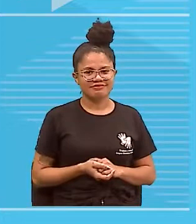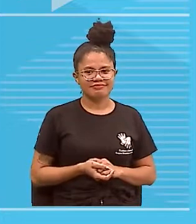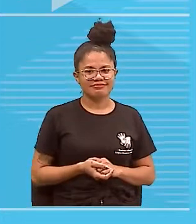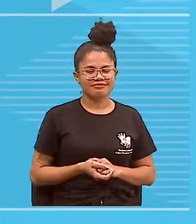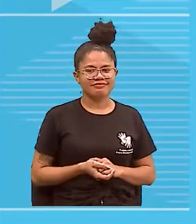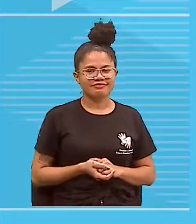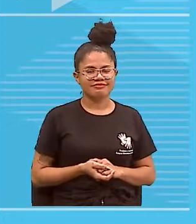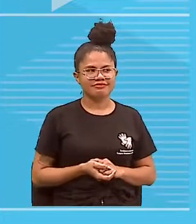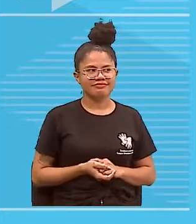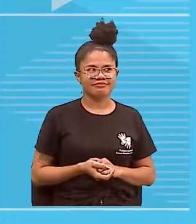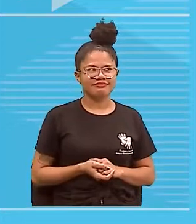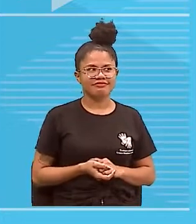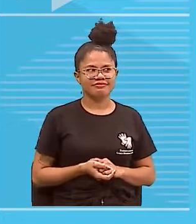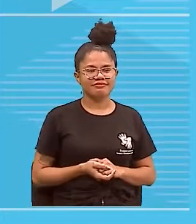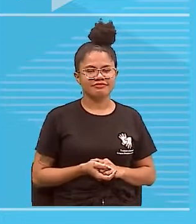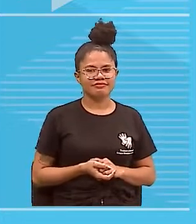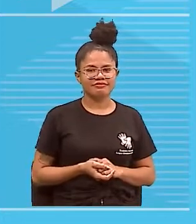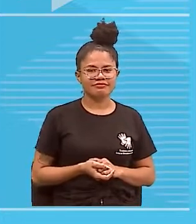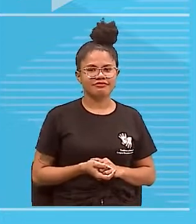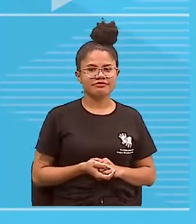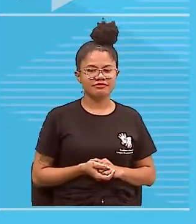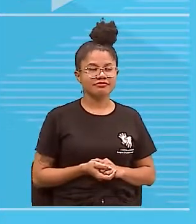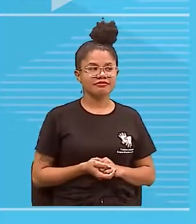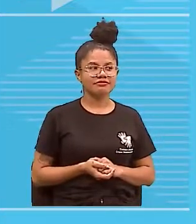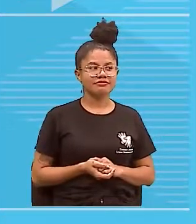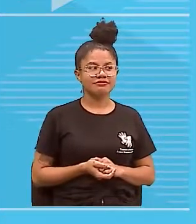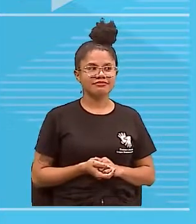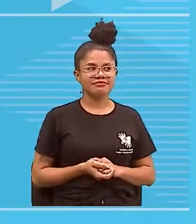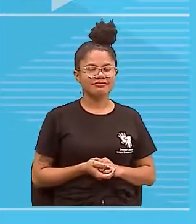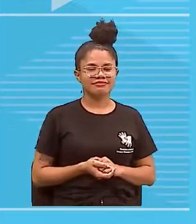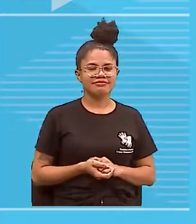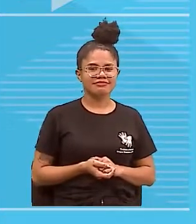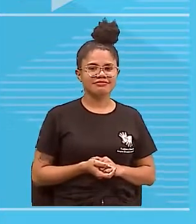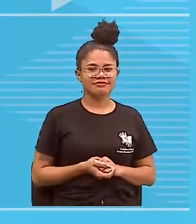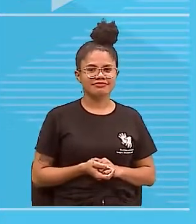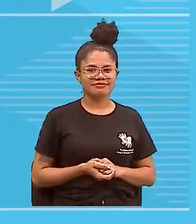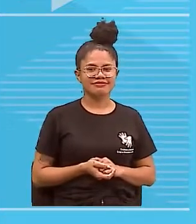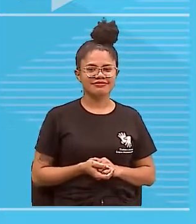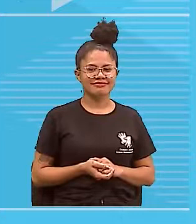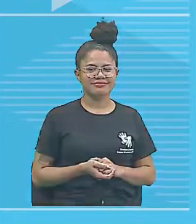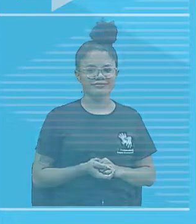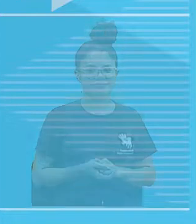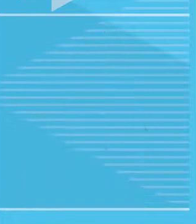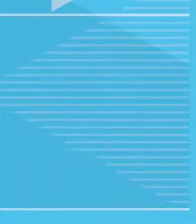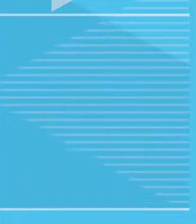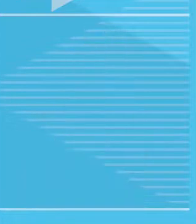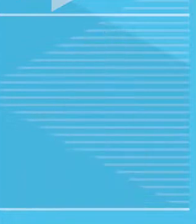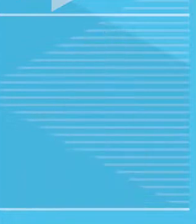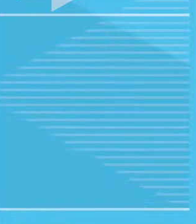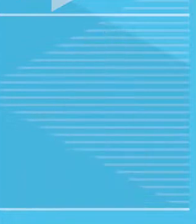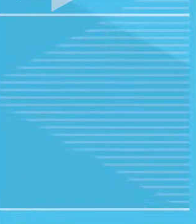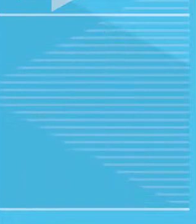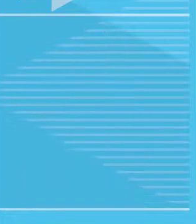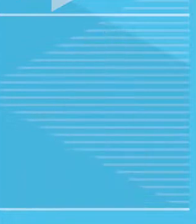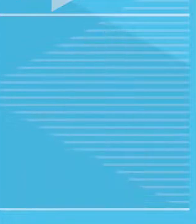especificamente imperativo vão trocar vou esperar aqui as minhas trocarem pessoal